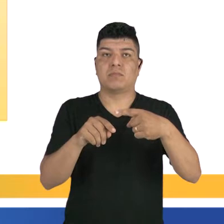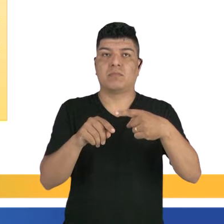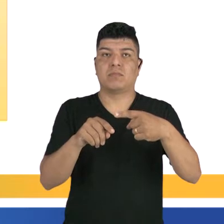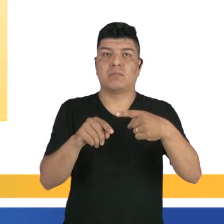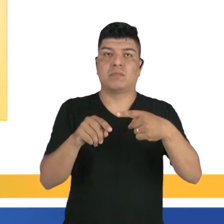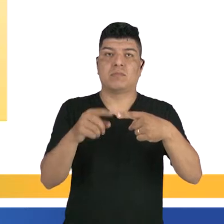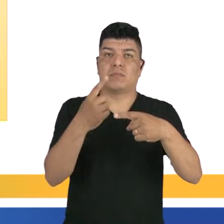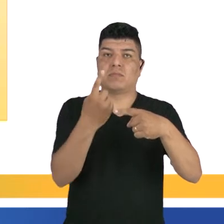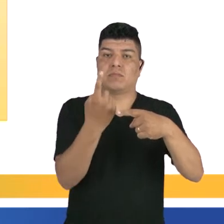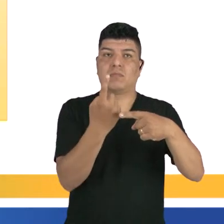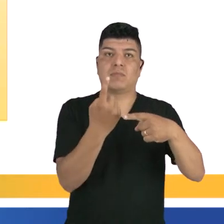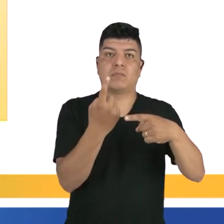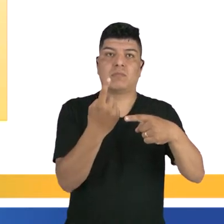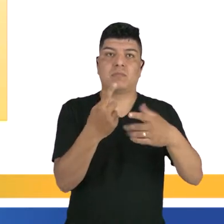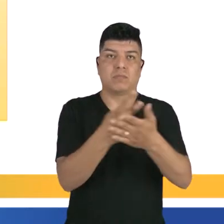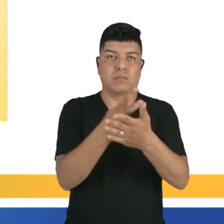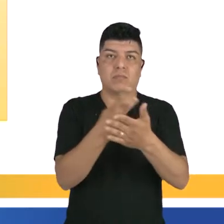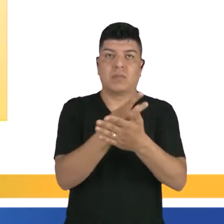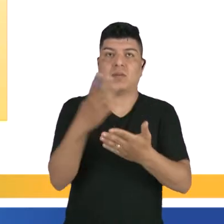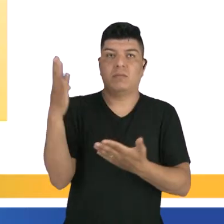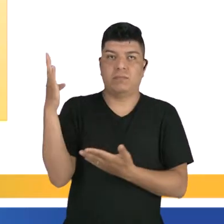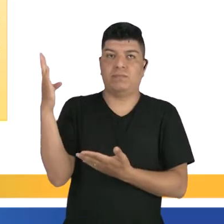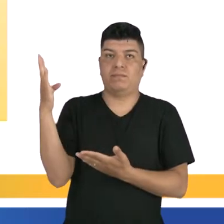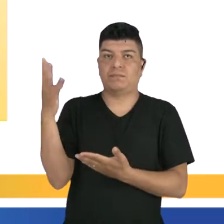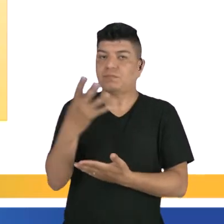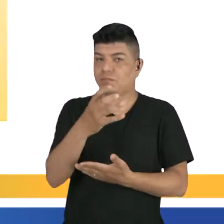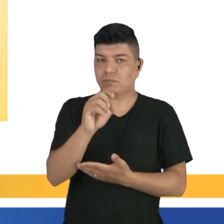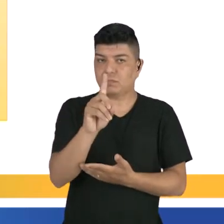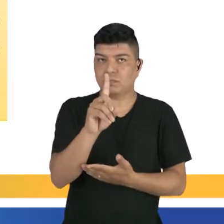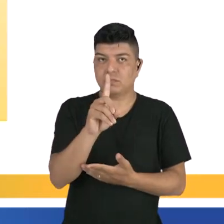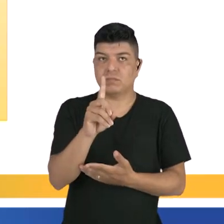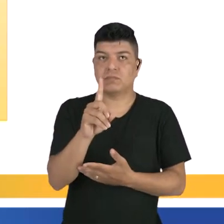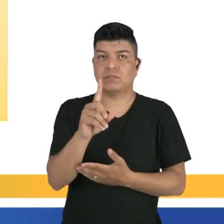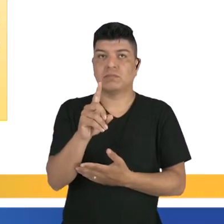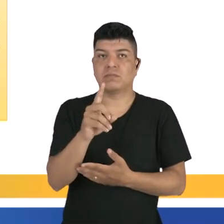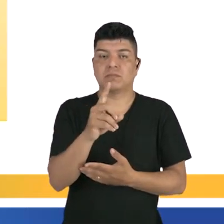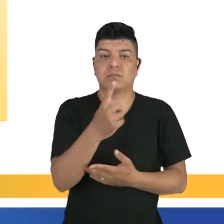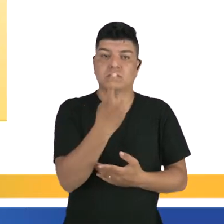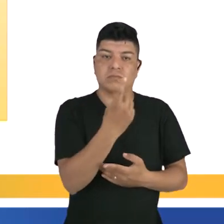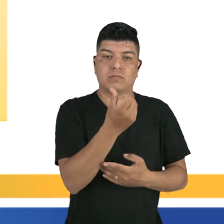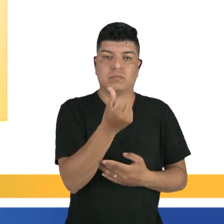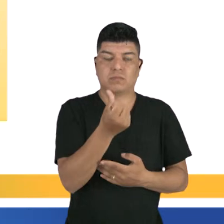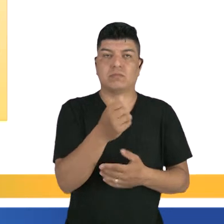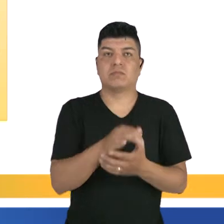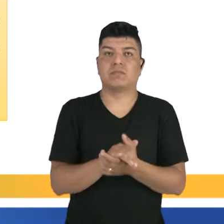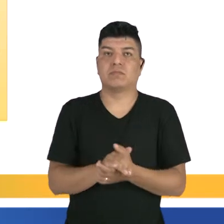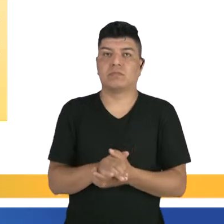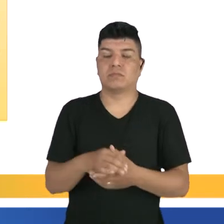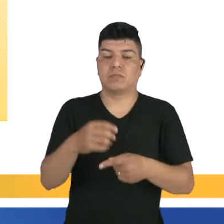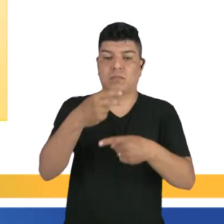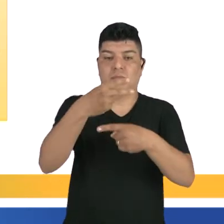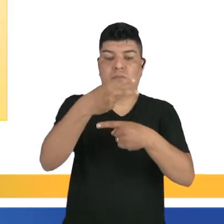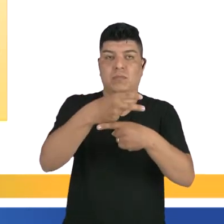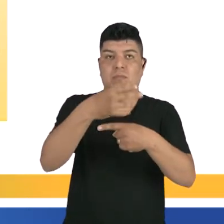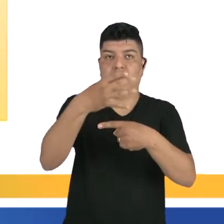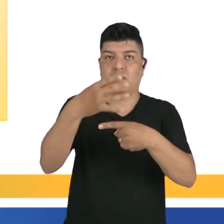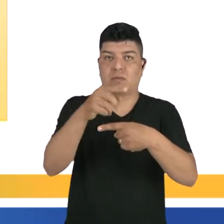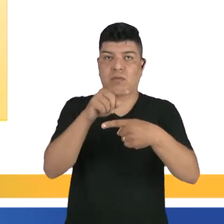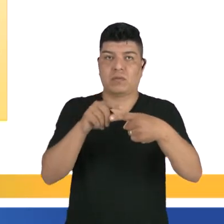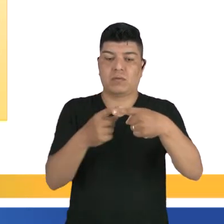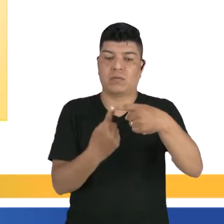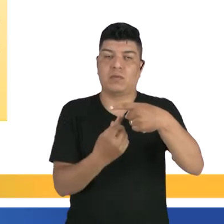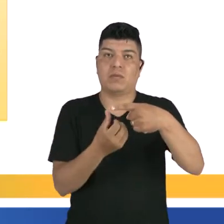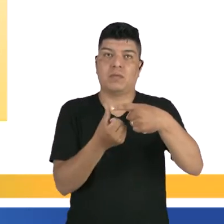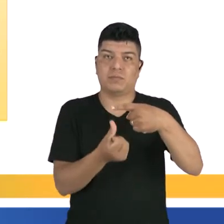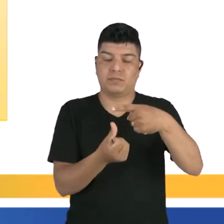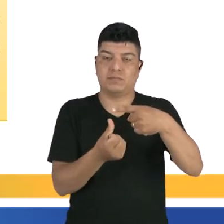é 1,5. O erro está aqui, tá? Que não seria 40, que seria 16. Então, a razão entre o número de meninas e o número de meninos